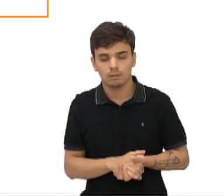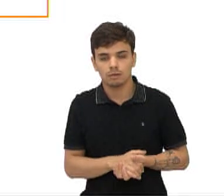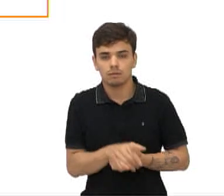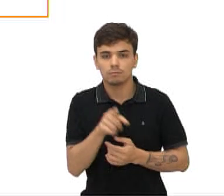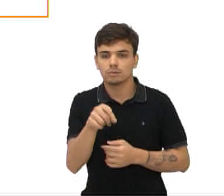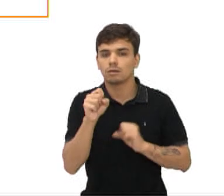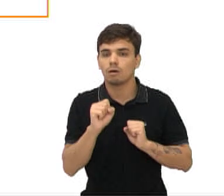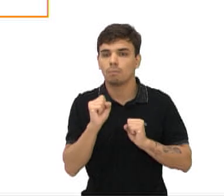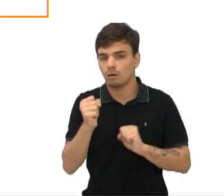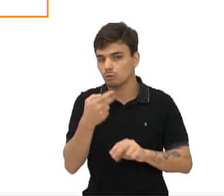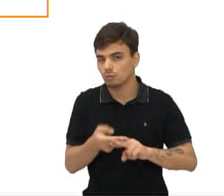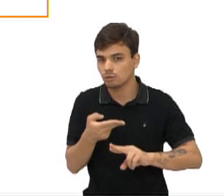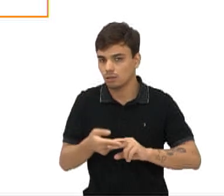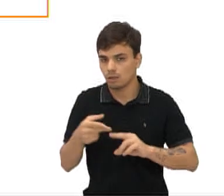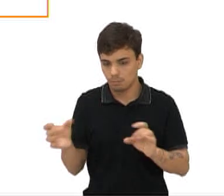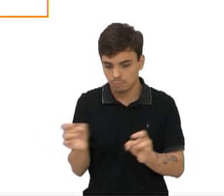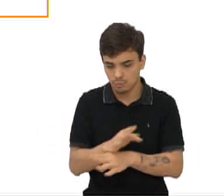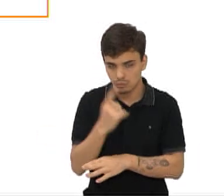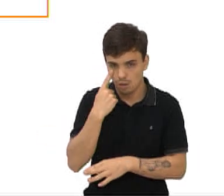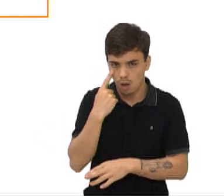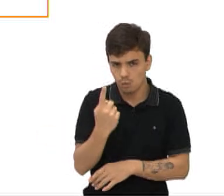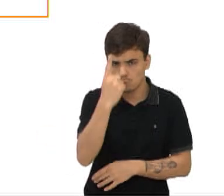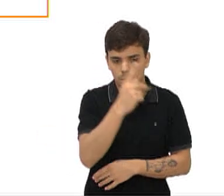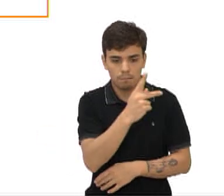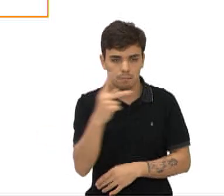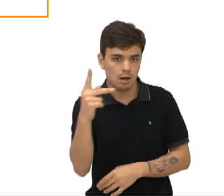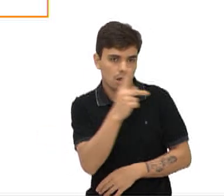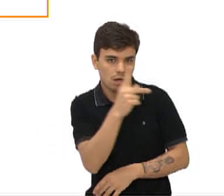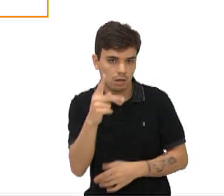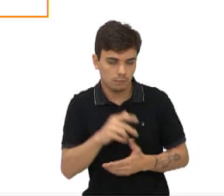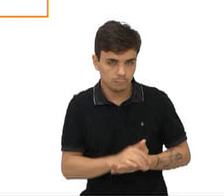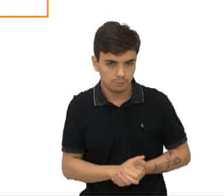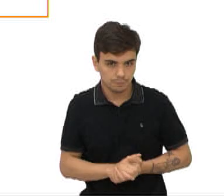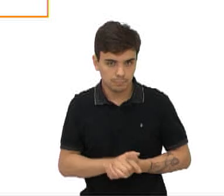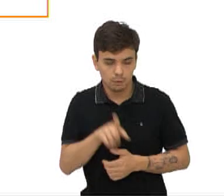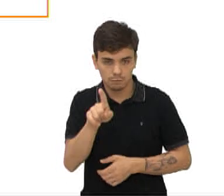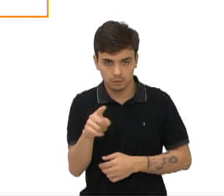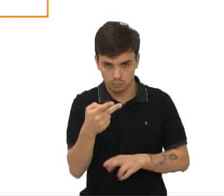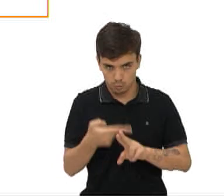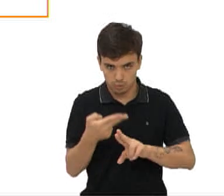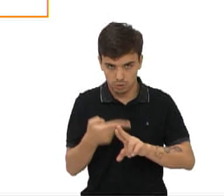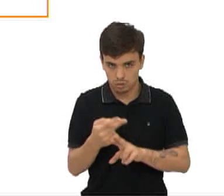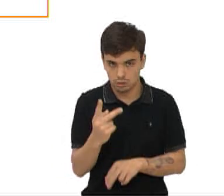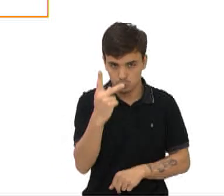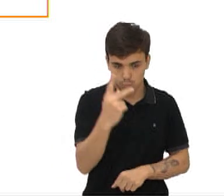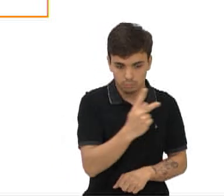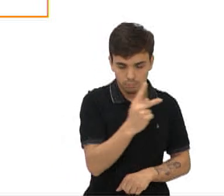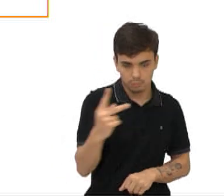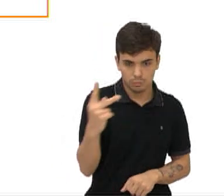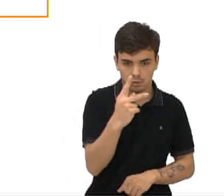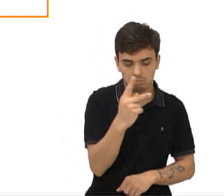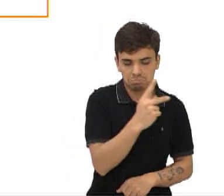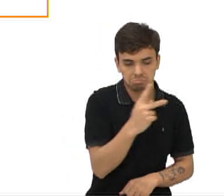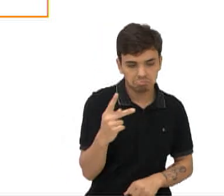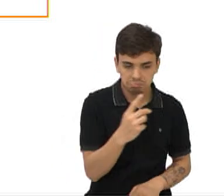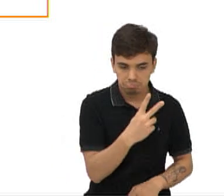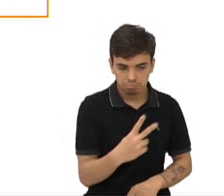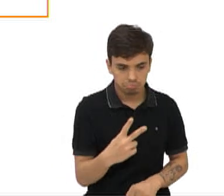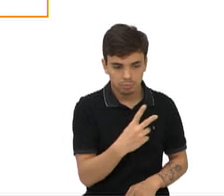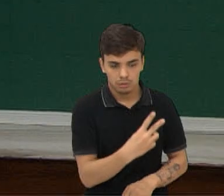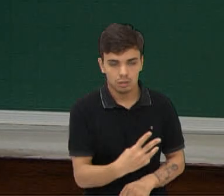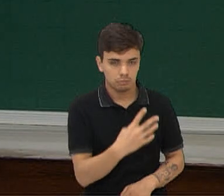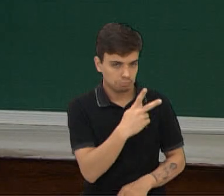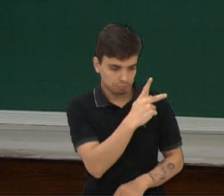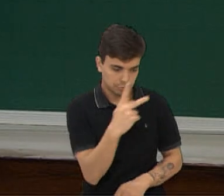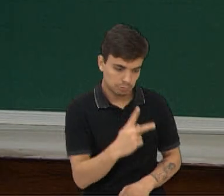Você vai usar para essa conclusão um parágrafo. Então, vamos lembrar. Você usou um parágrafo para a introdução, 2 ou 3